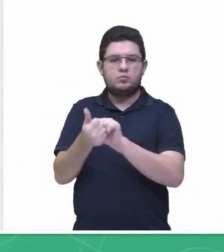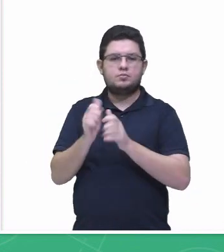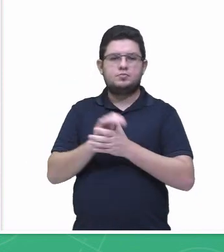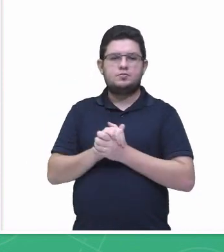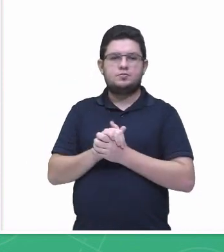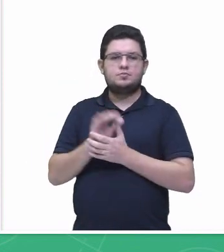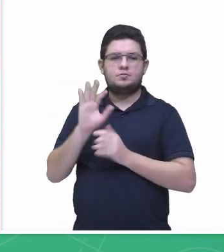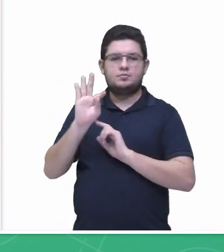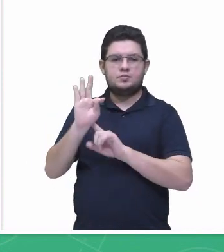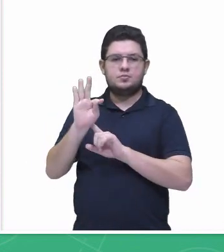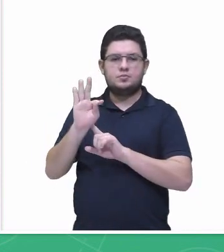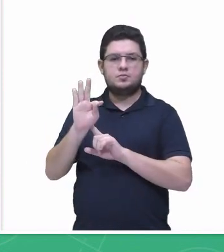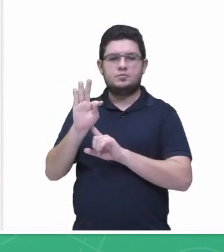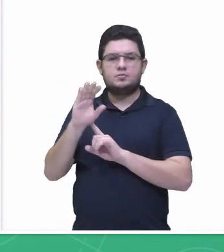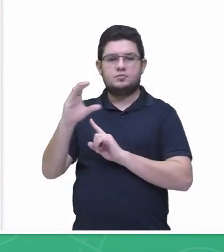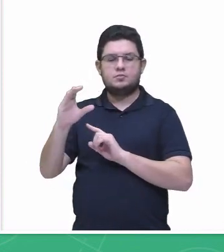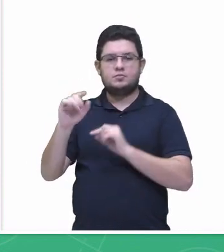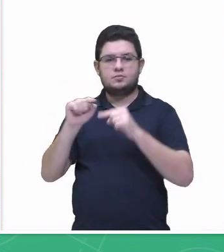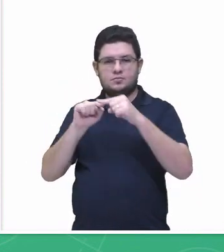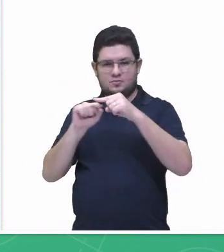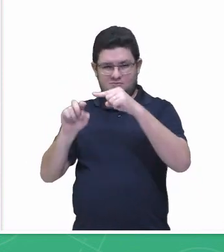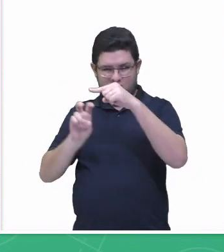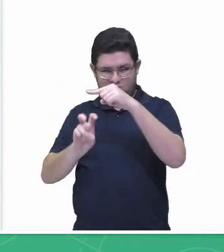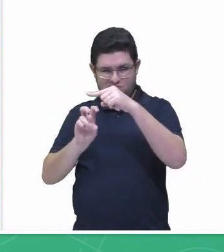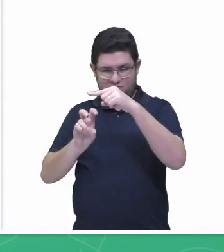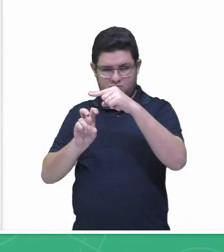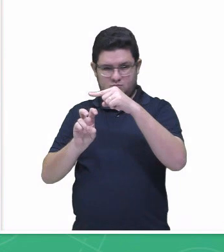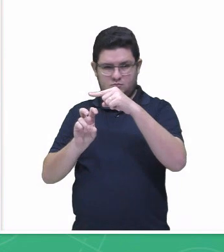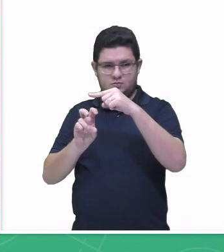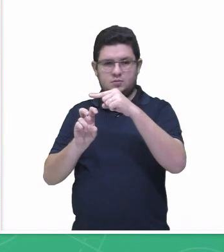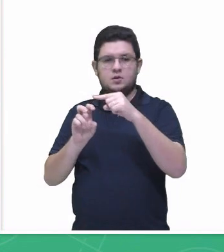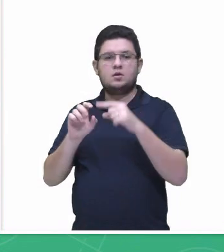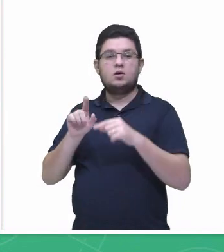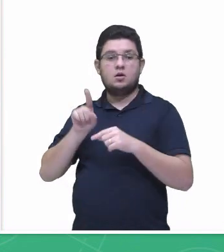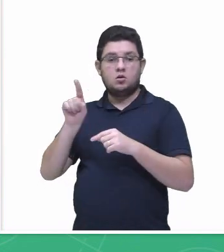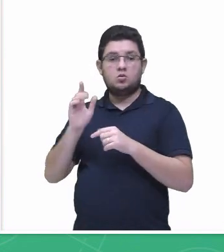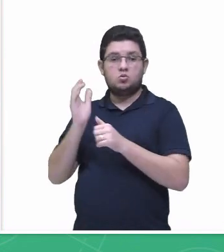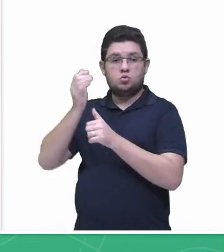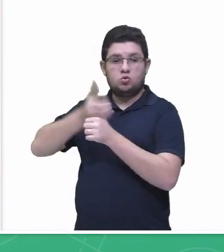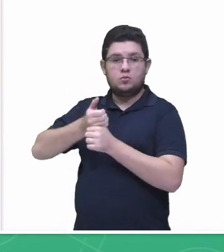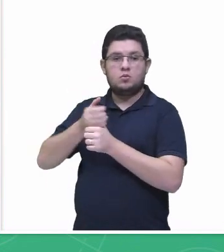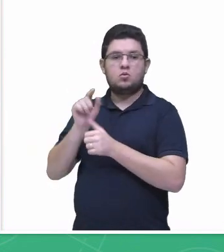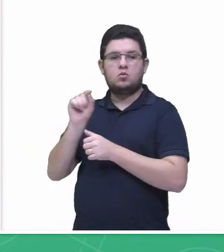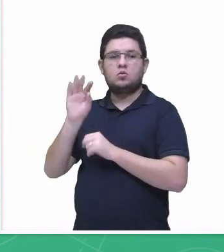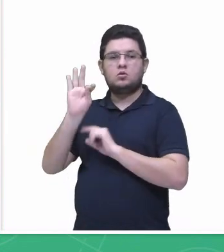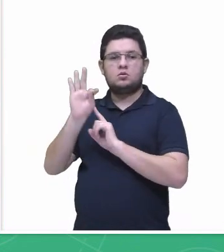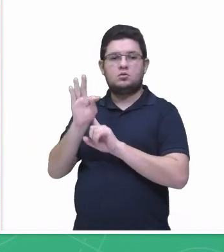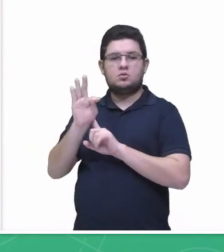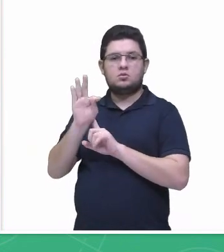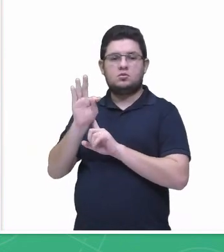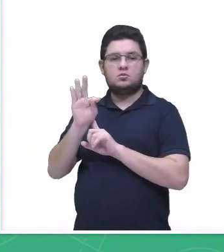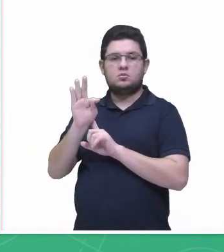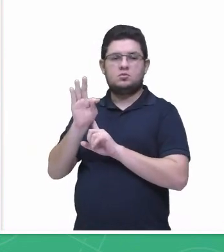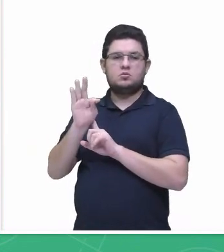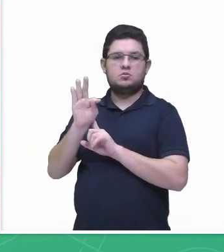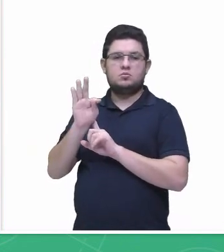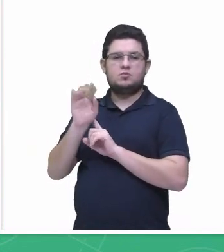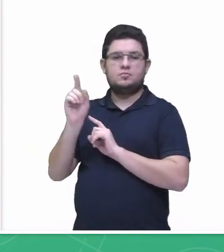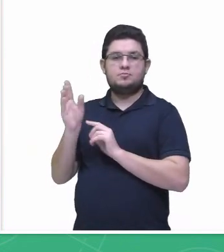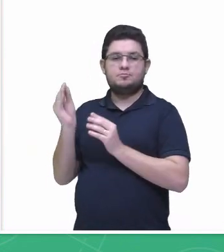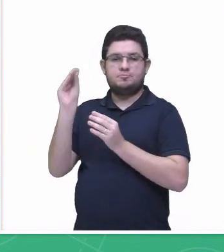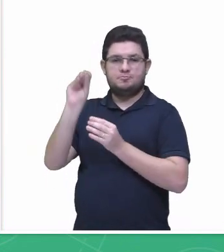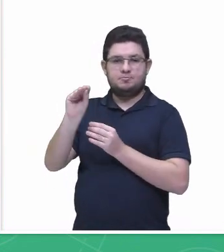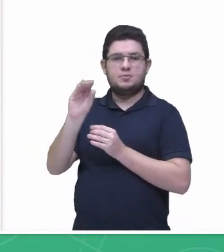igual a TF menos 32 sobre 9. Substitui, então, a temperatura que está na escala Fahrenheit aqui, substitui ela por